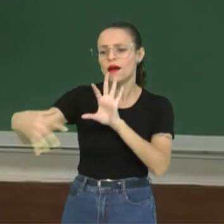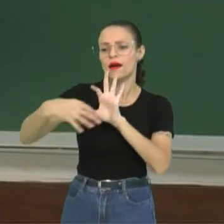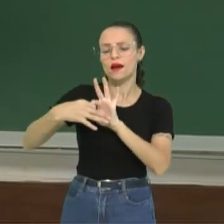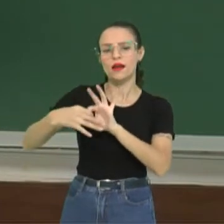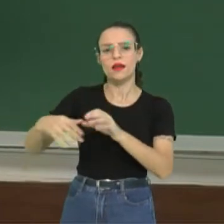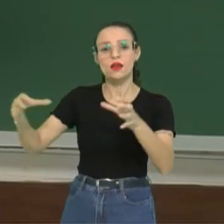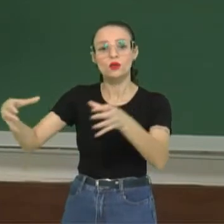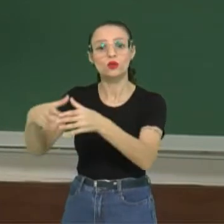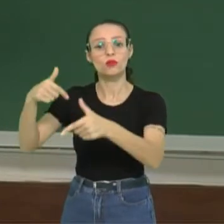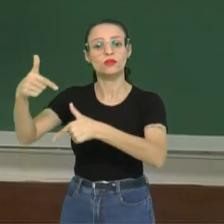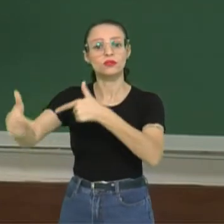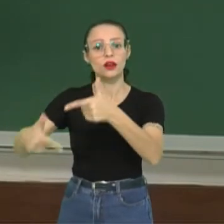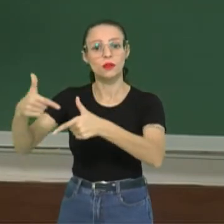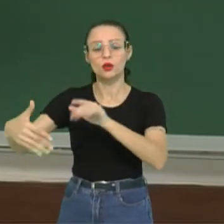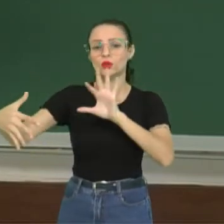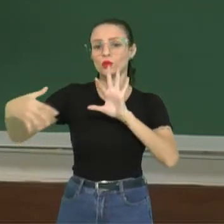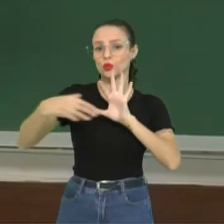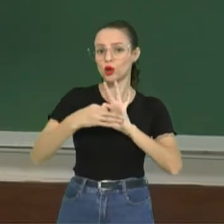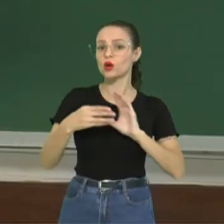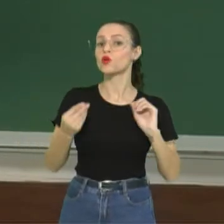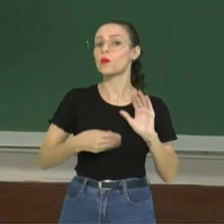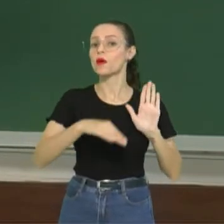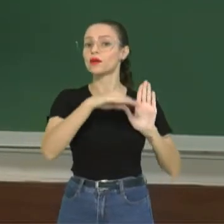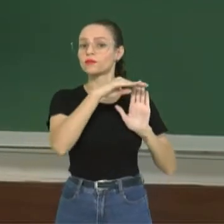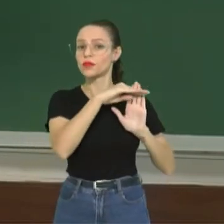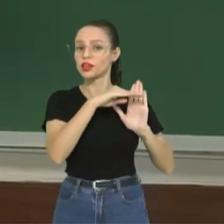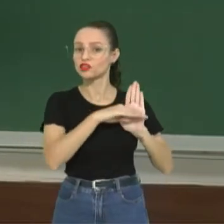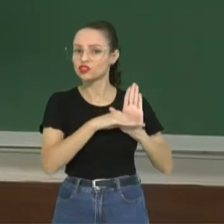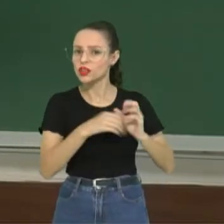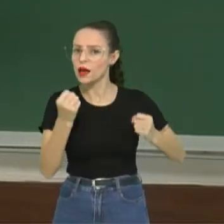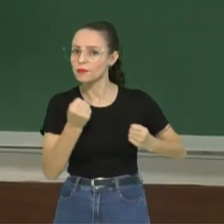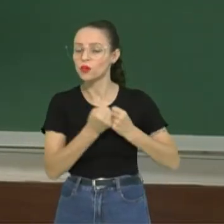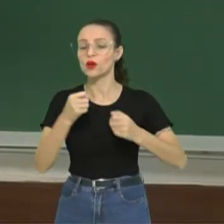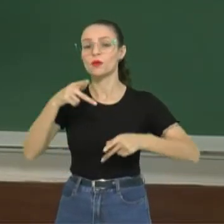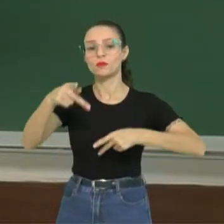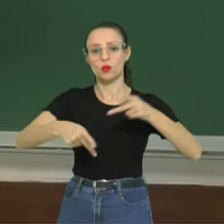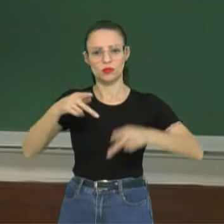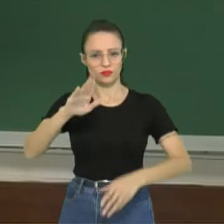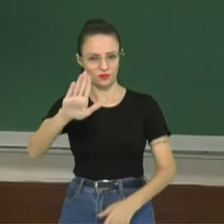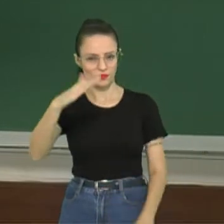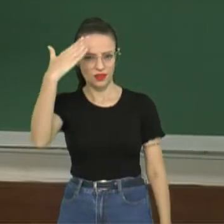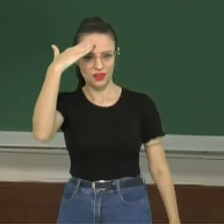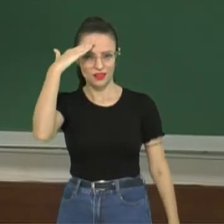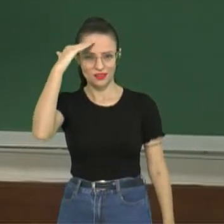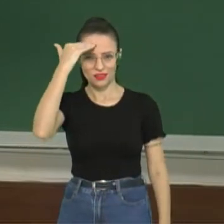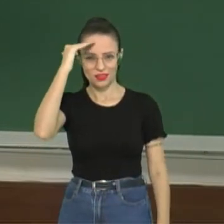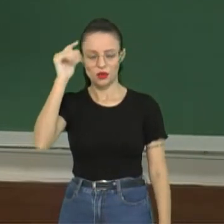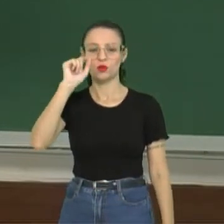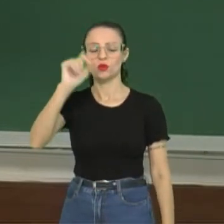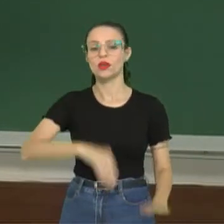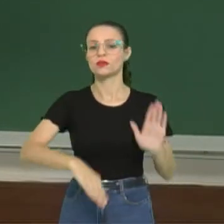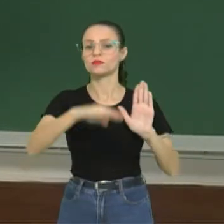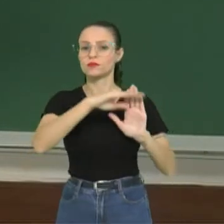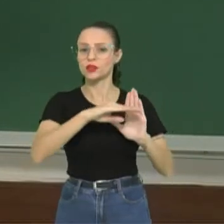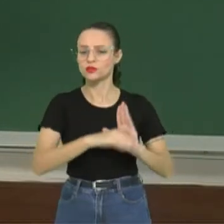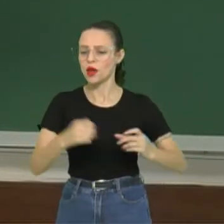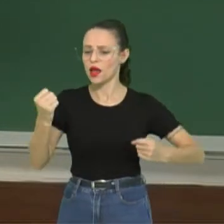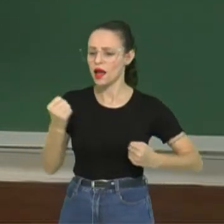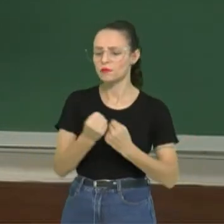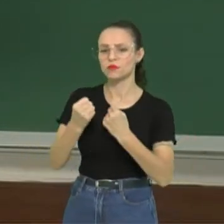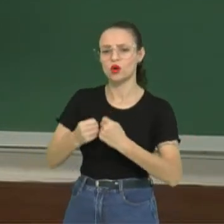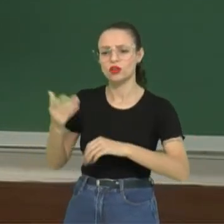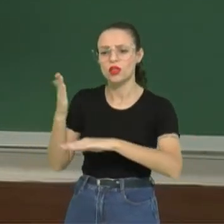a classe trabalhadora a partir de medidas populistas que a gente vai entender como medidas de assistência